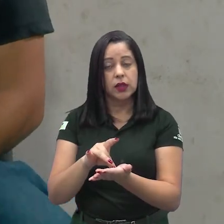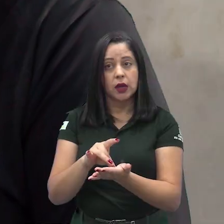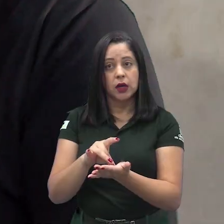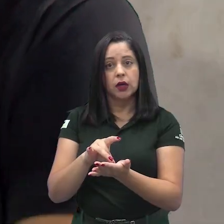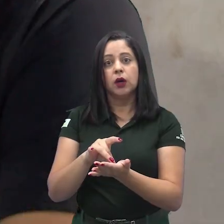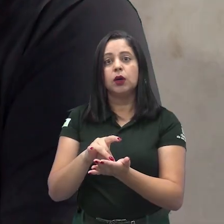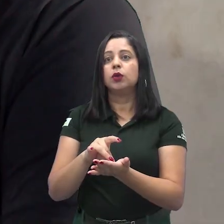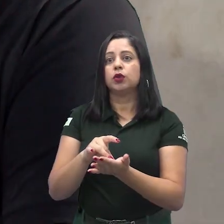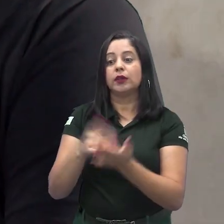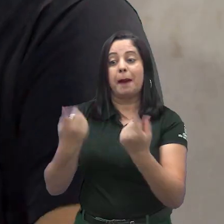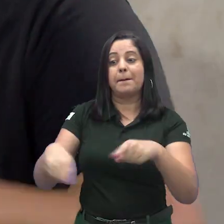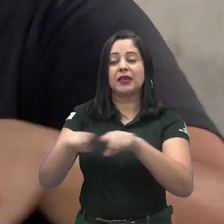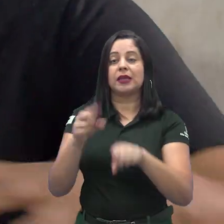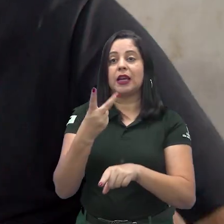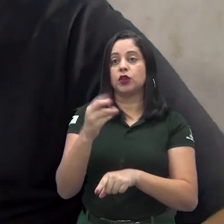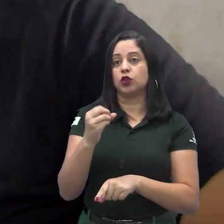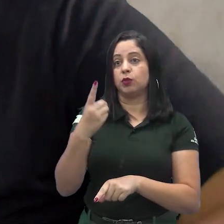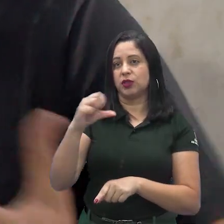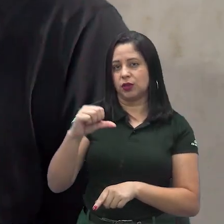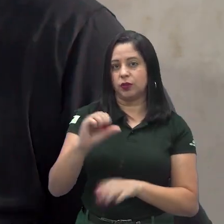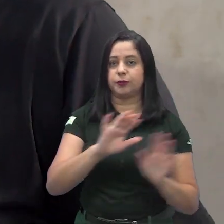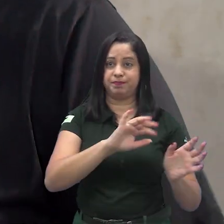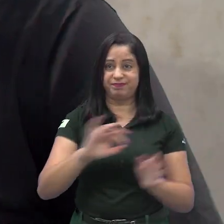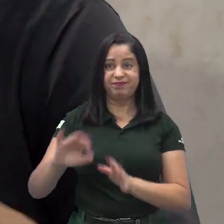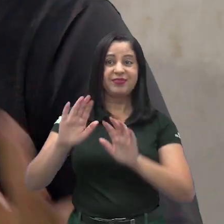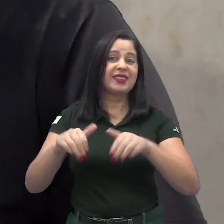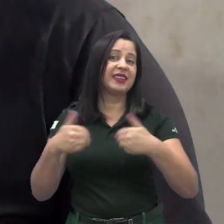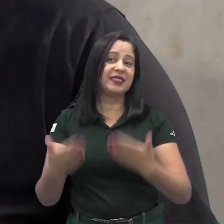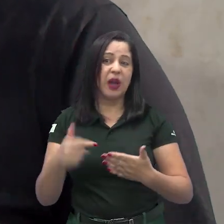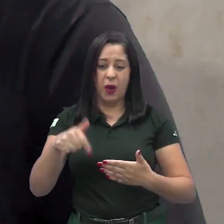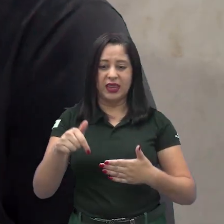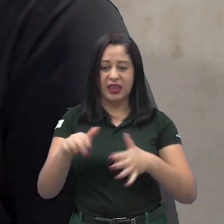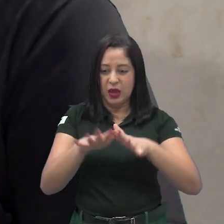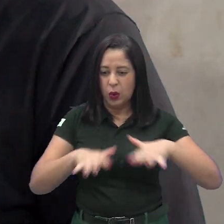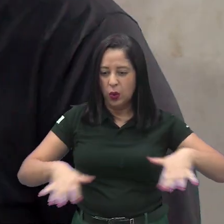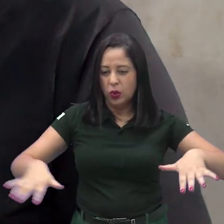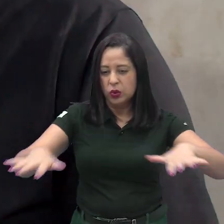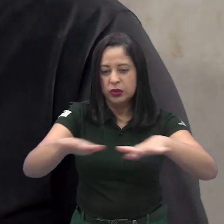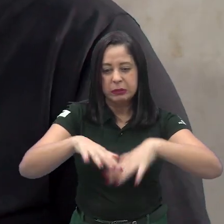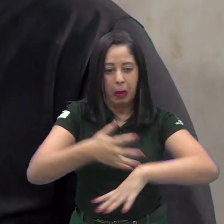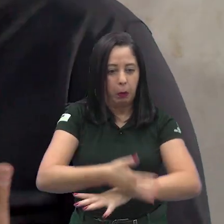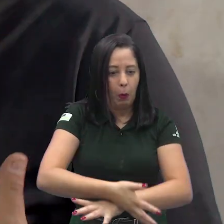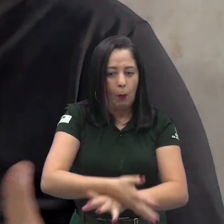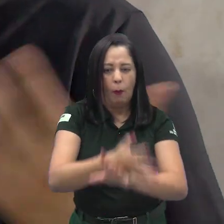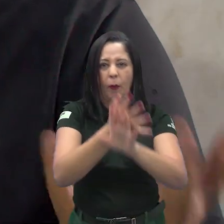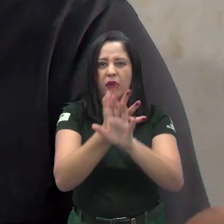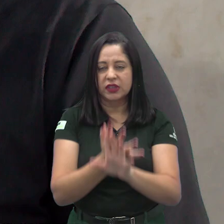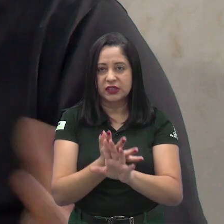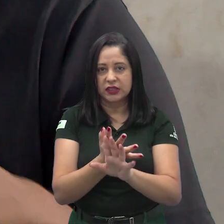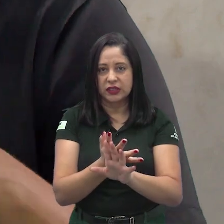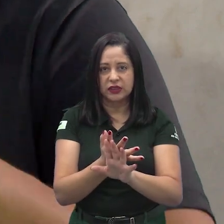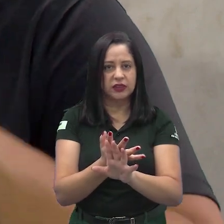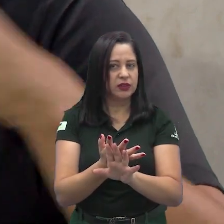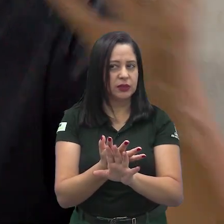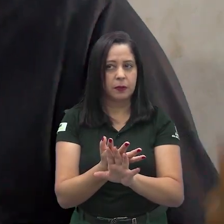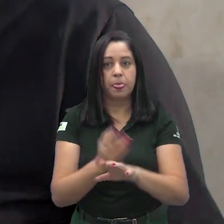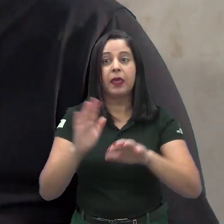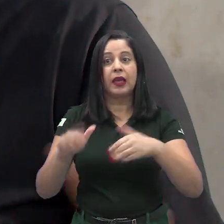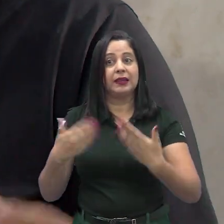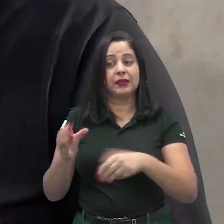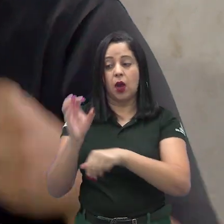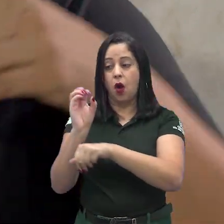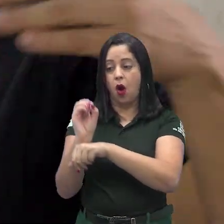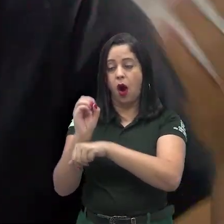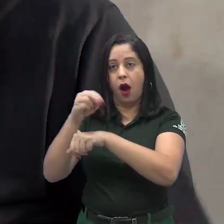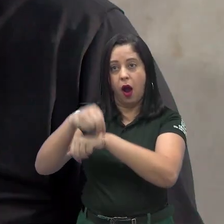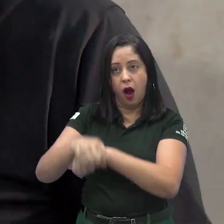2019. Faltava algumas coisas. O espaço aqui não era muito usado, era um espaço que ficava muito tempo vazio. Então esse tipo de ONG,